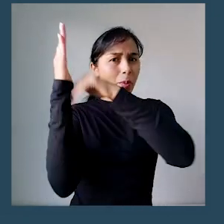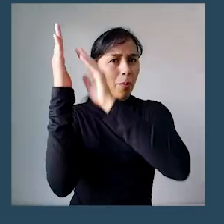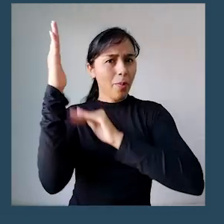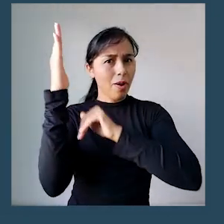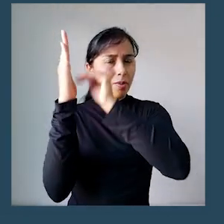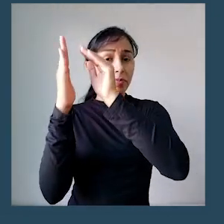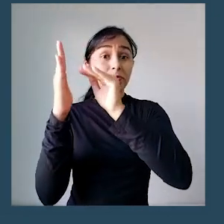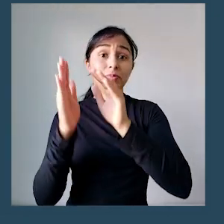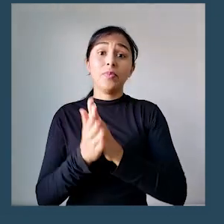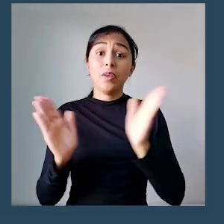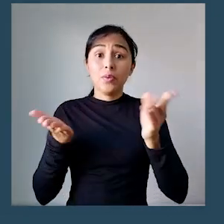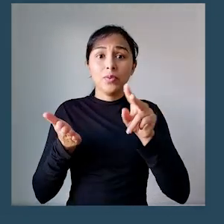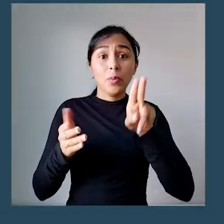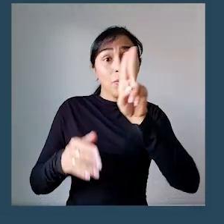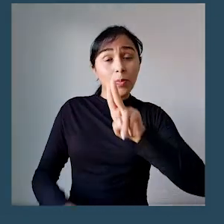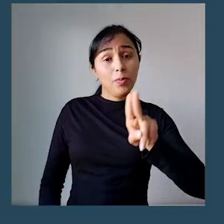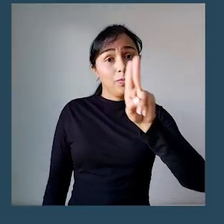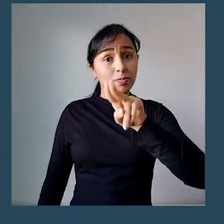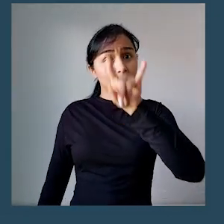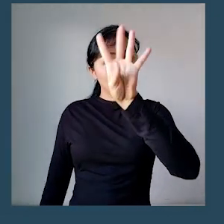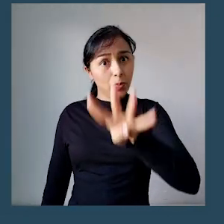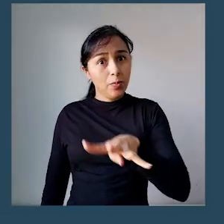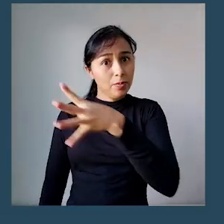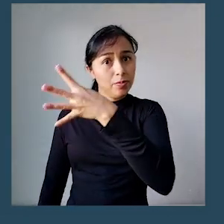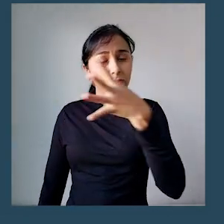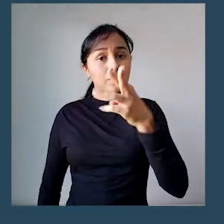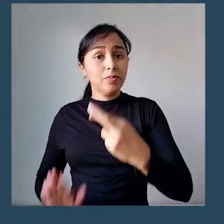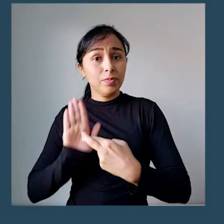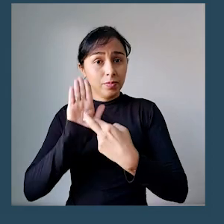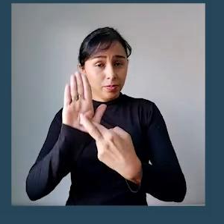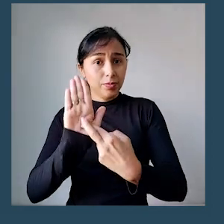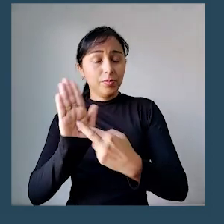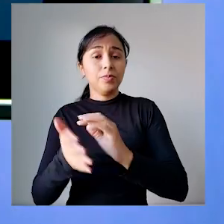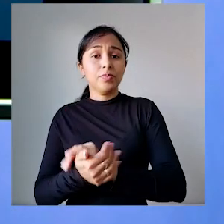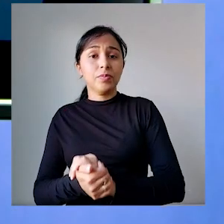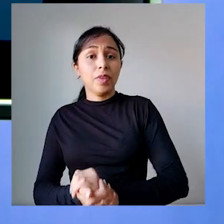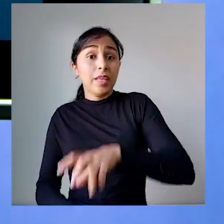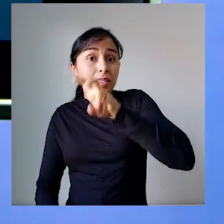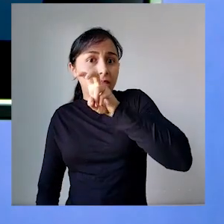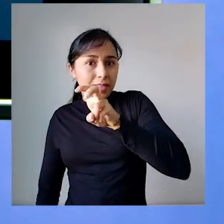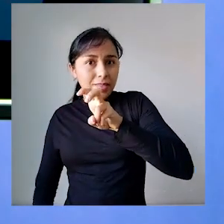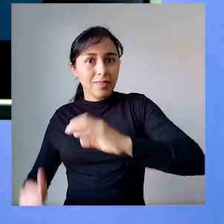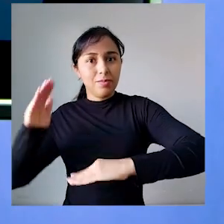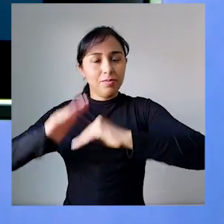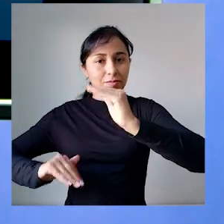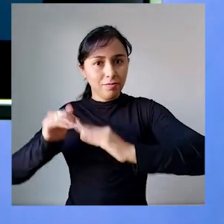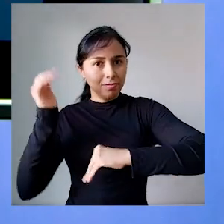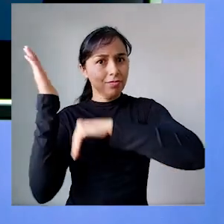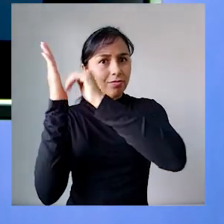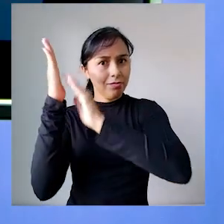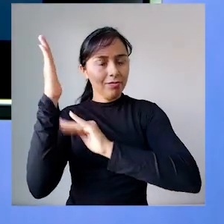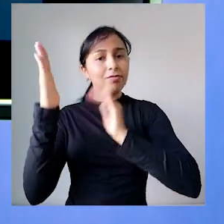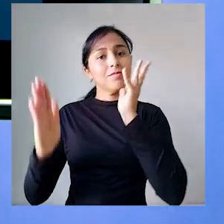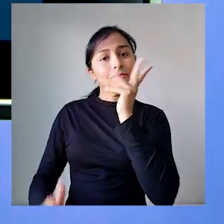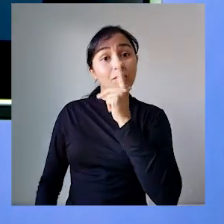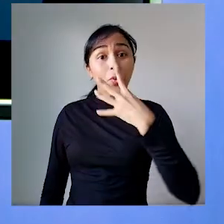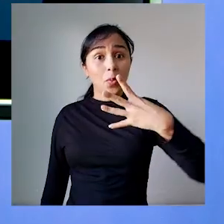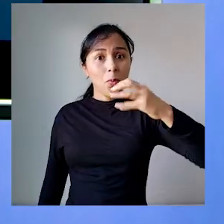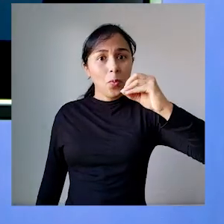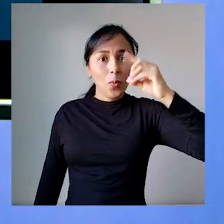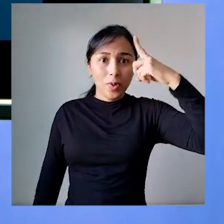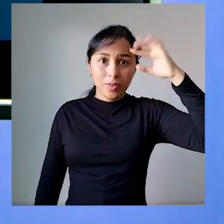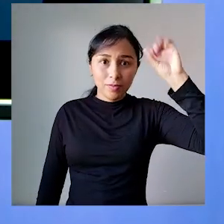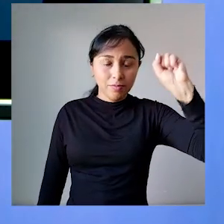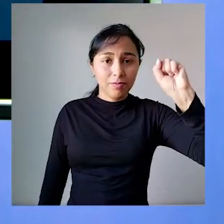em dias. Então, 5 pintores terminam em 40 dias. Então, 10 pintores vão terminar esse serviço